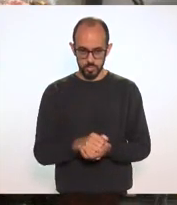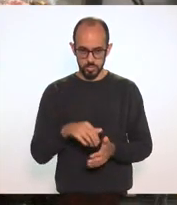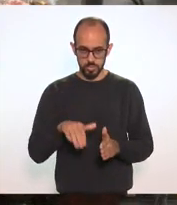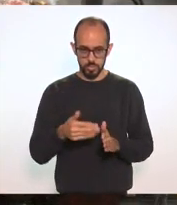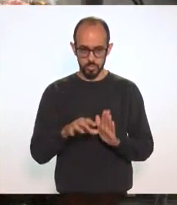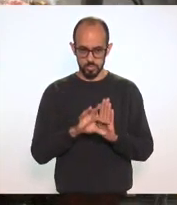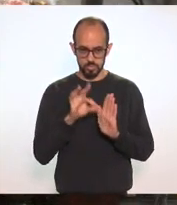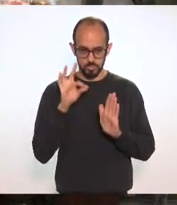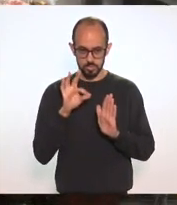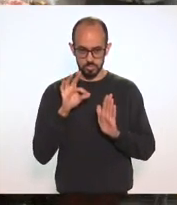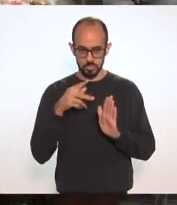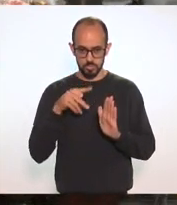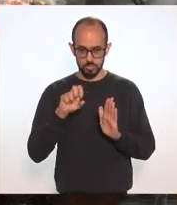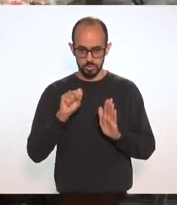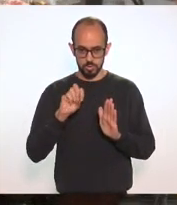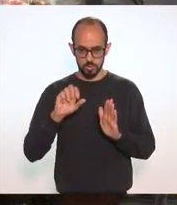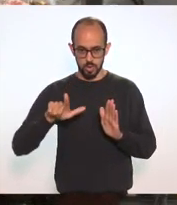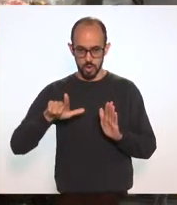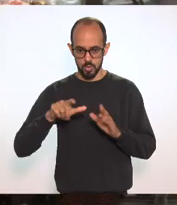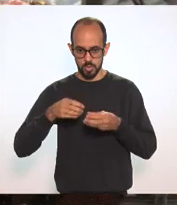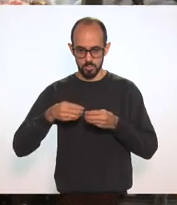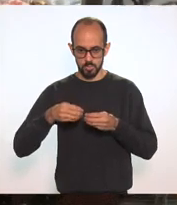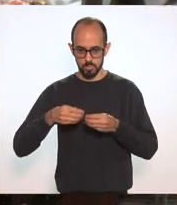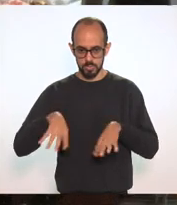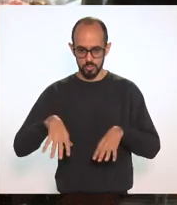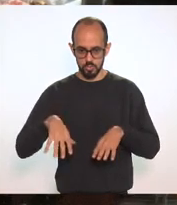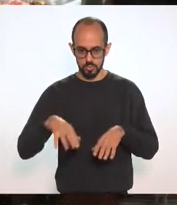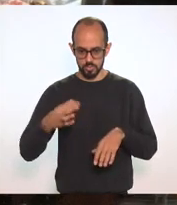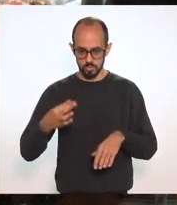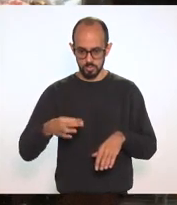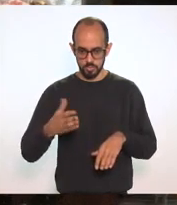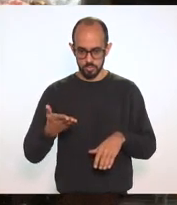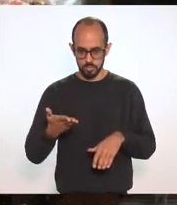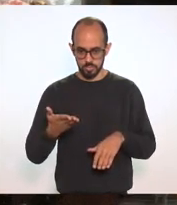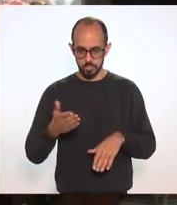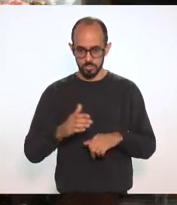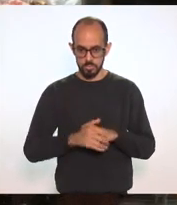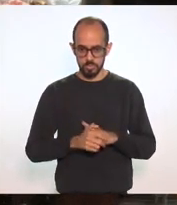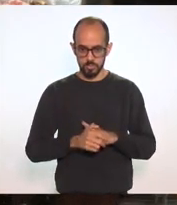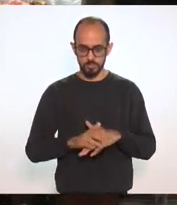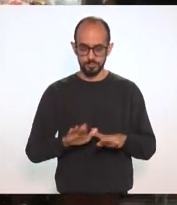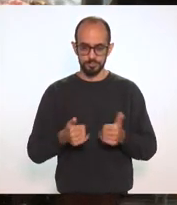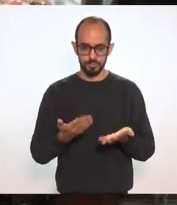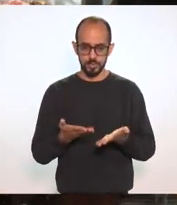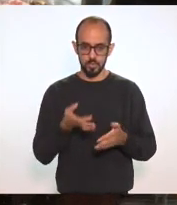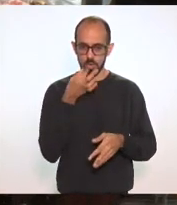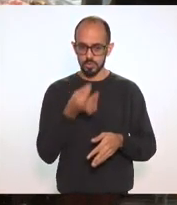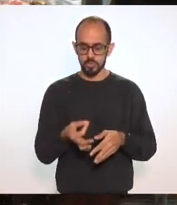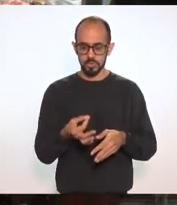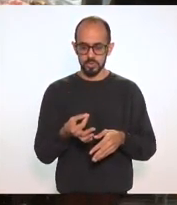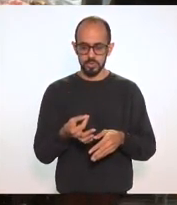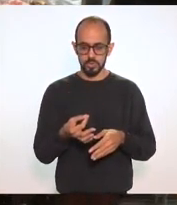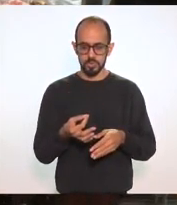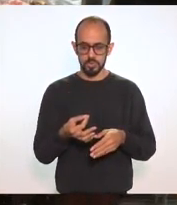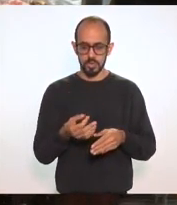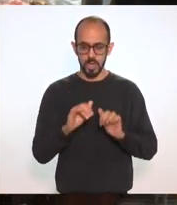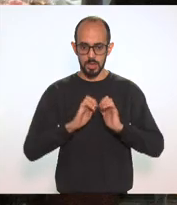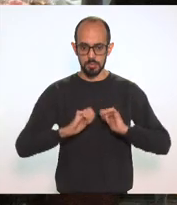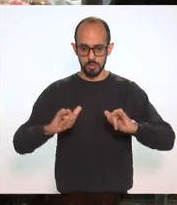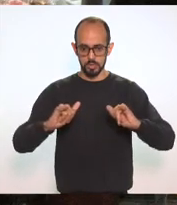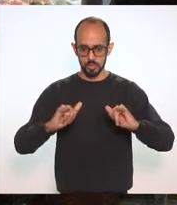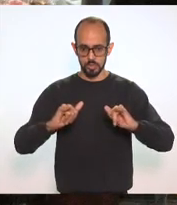emenda. Perfeito, perfeito, senhor presidente. Favorável. Com os pareceres emitidos, em votação substitutivo, conforme a